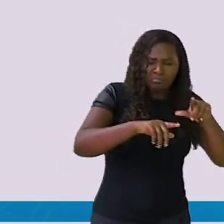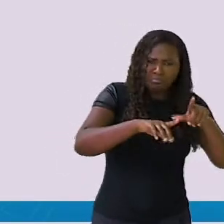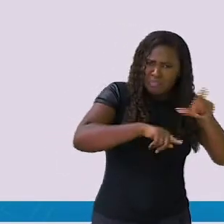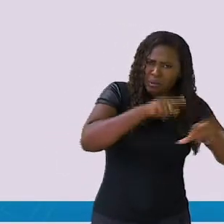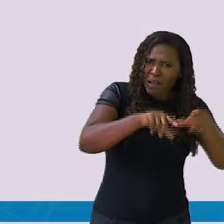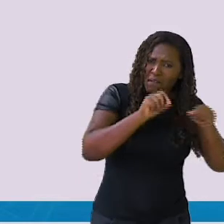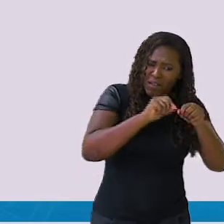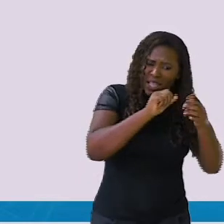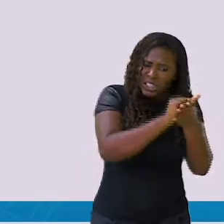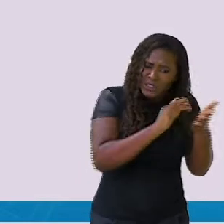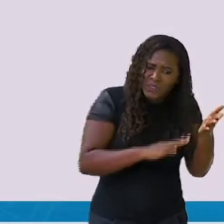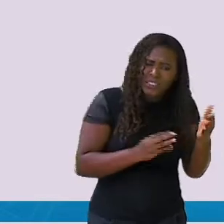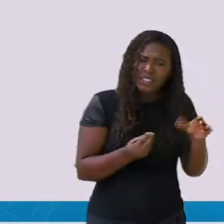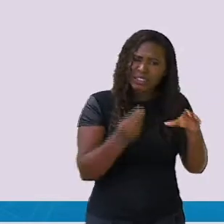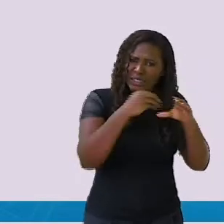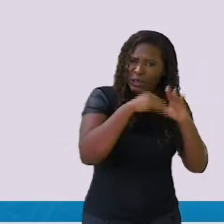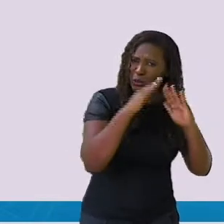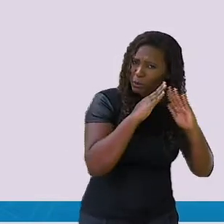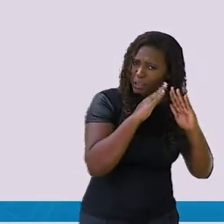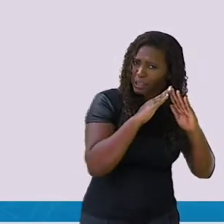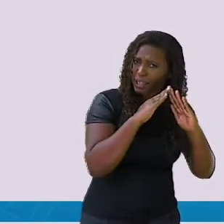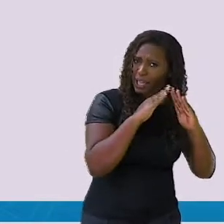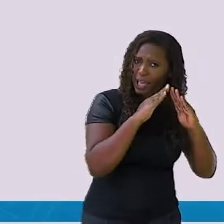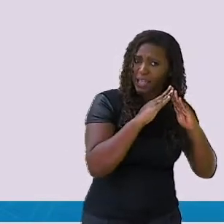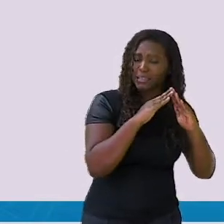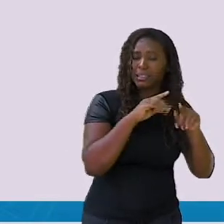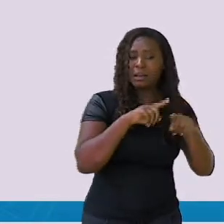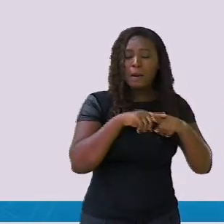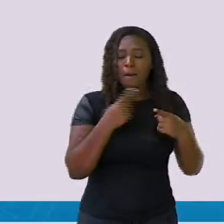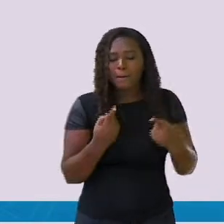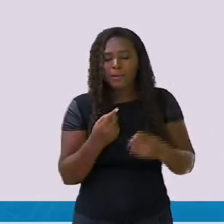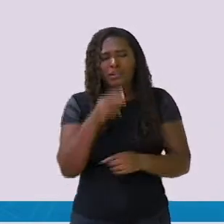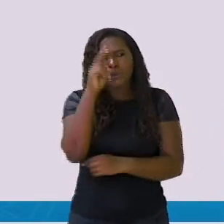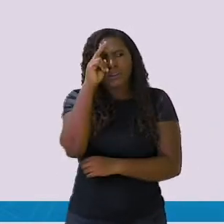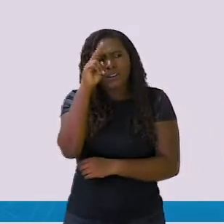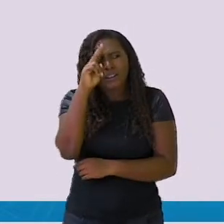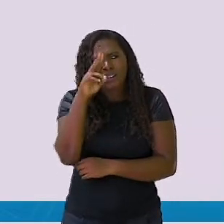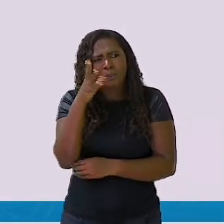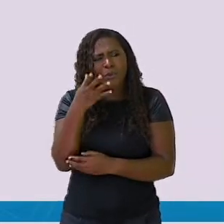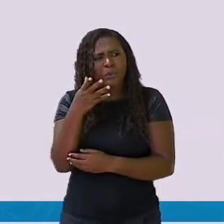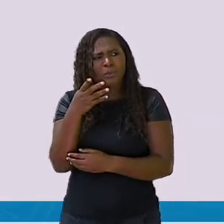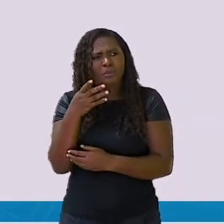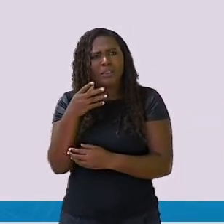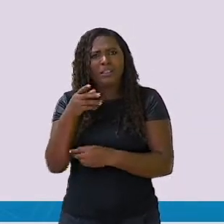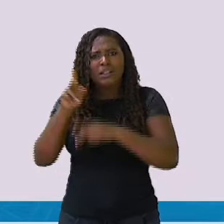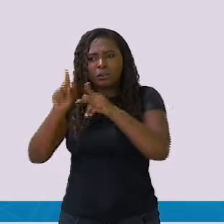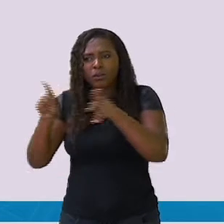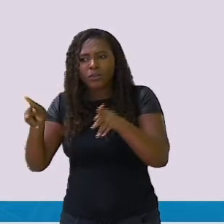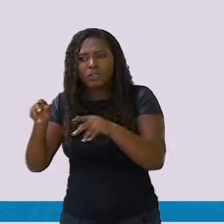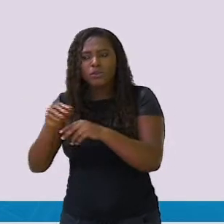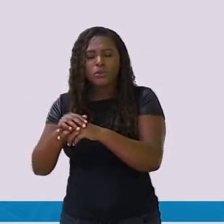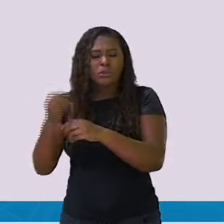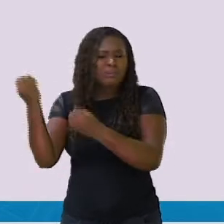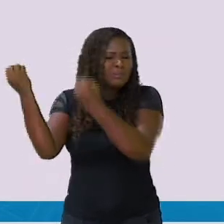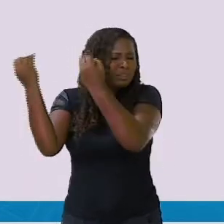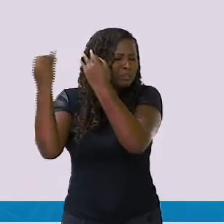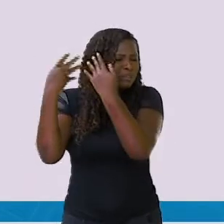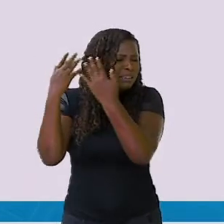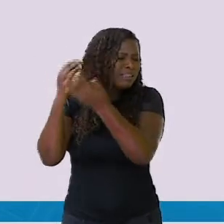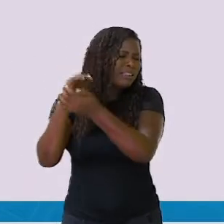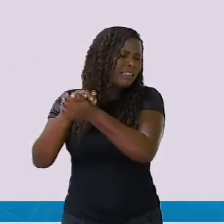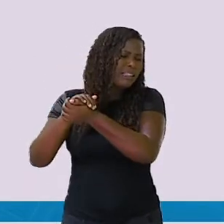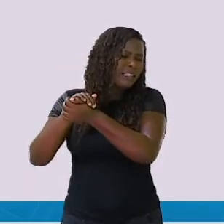professora deixou e eu lembro um pouco da matéria que ela falou, mas eu não lembro direito o que é e misturo isso